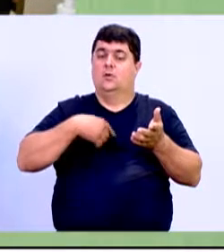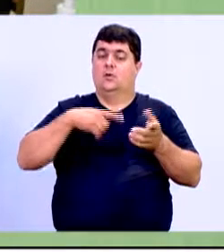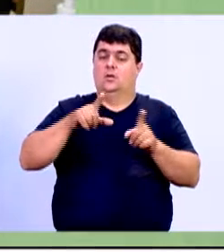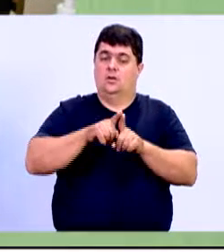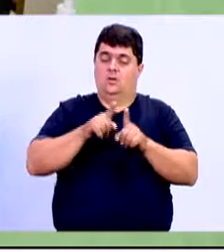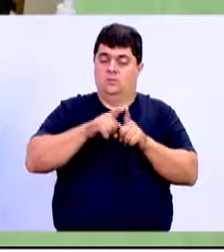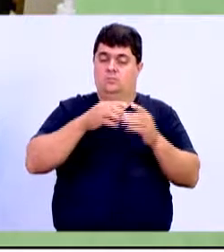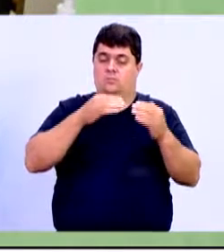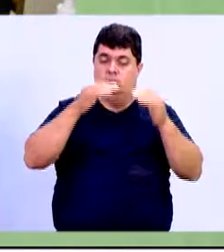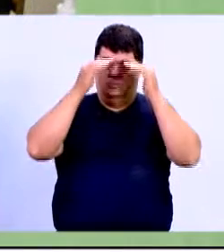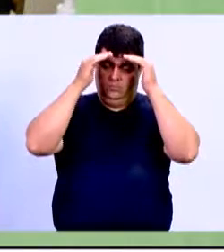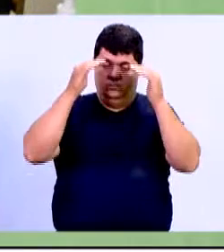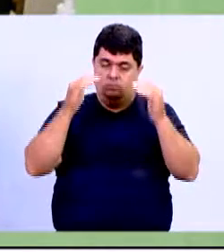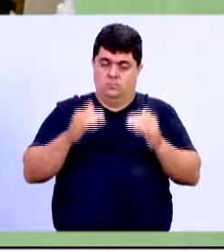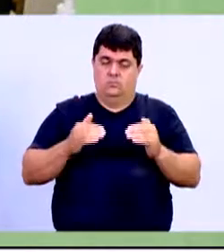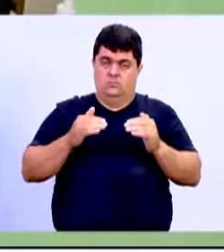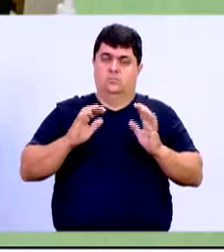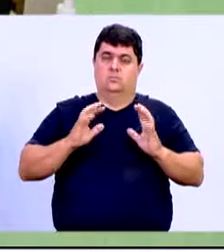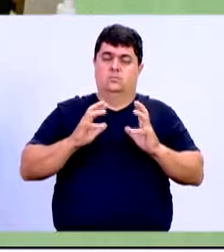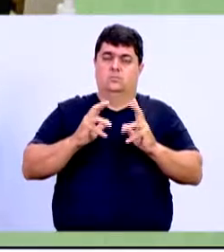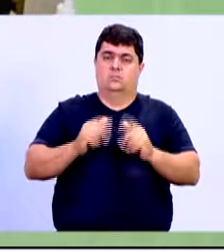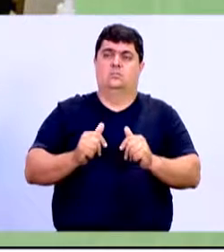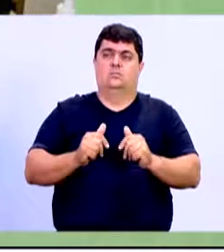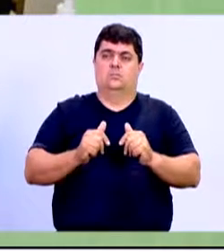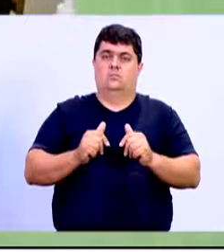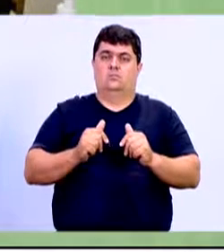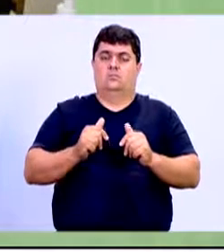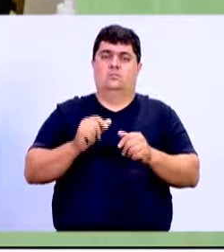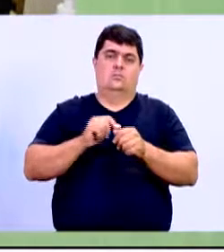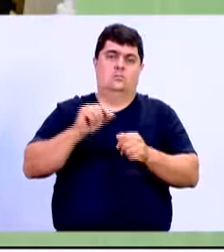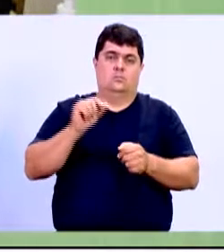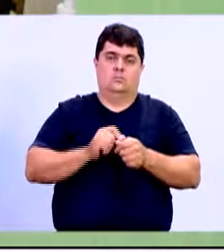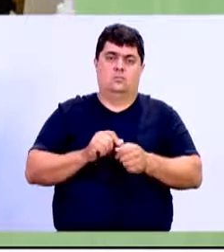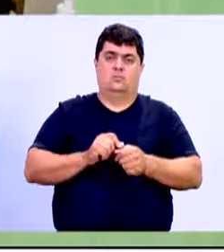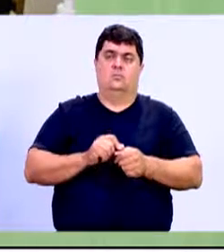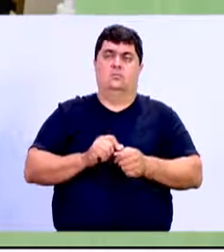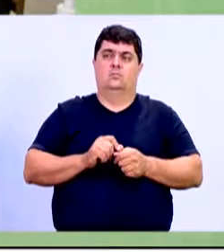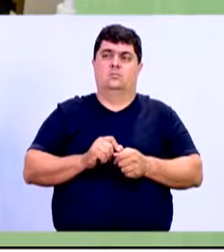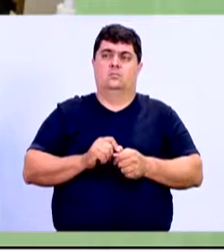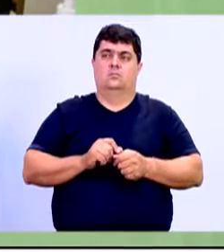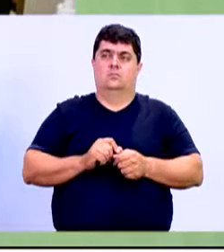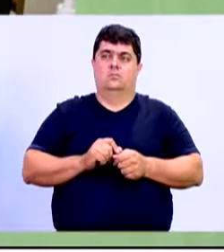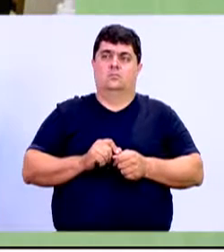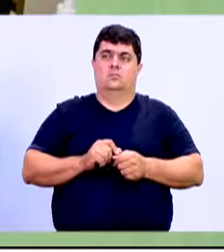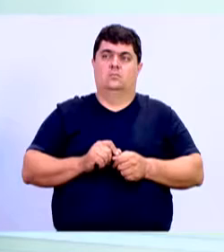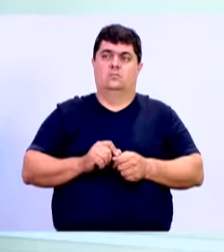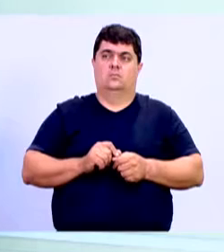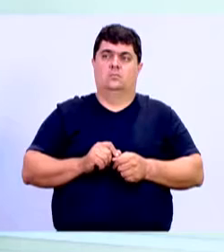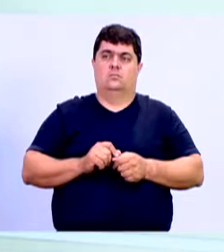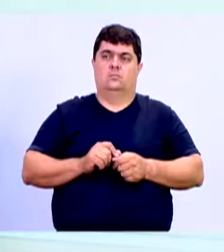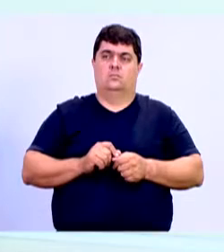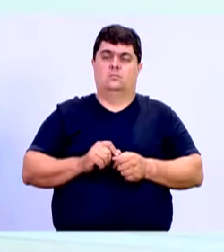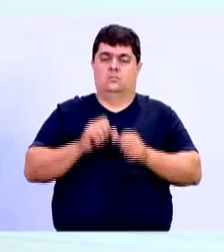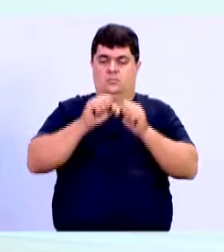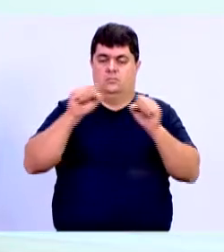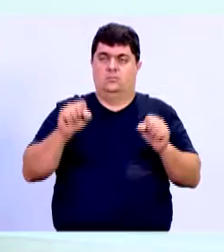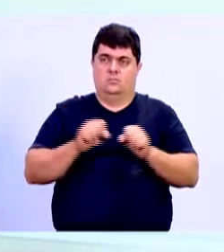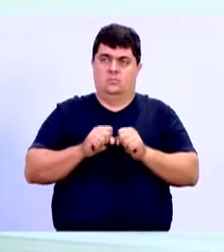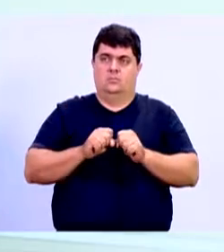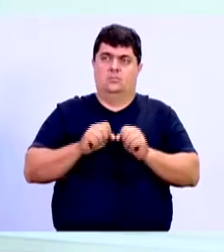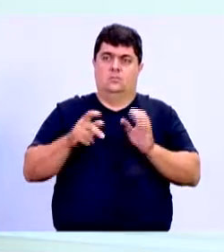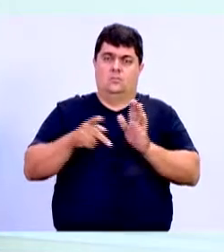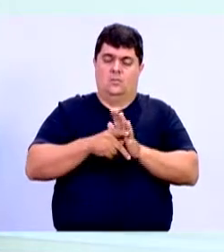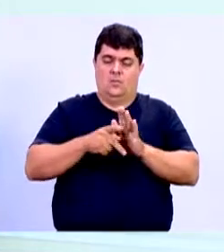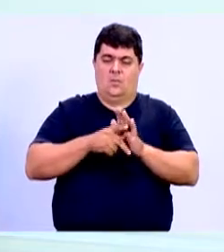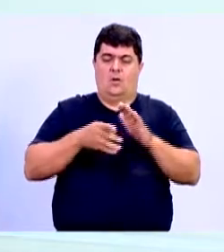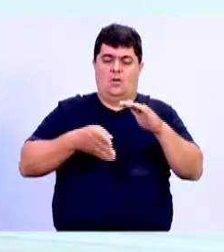que toda a ação que ele tiver no sistema, acesso